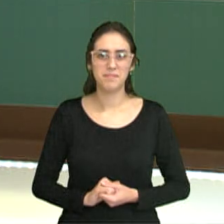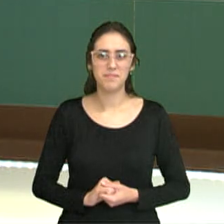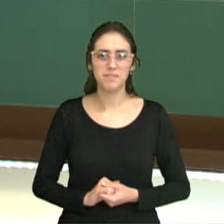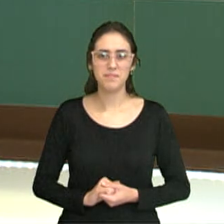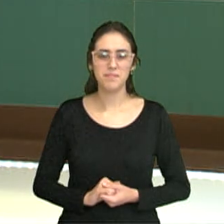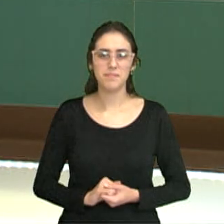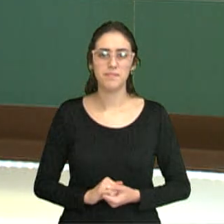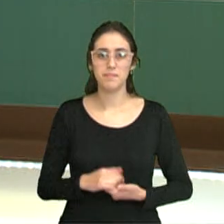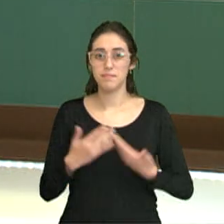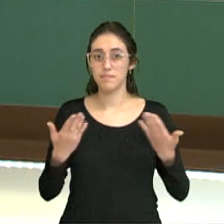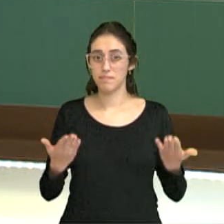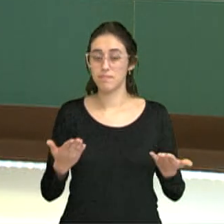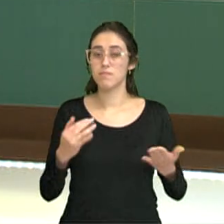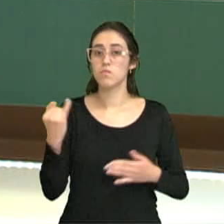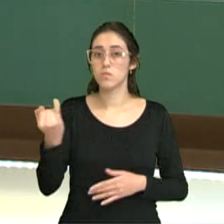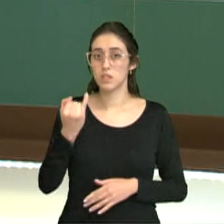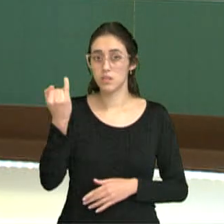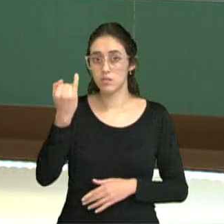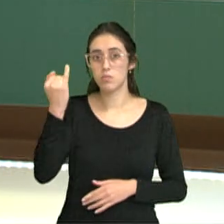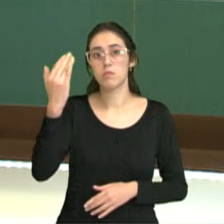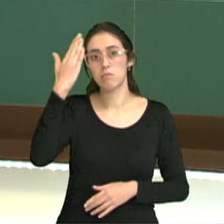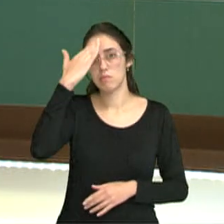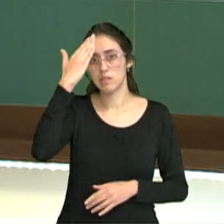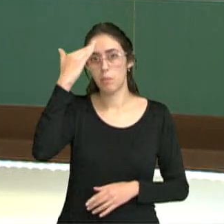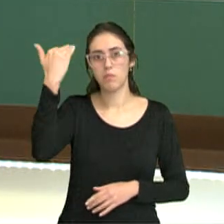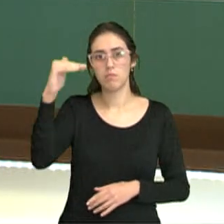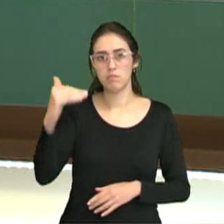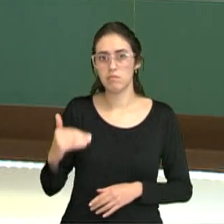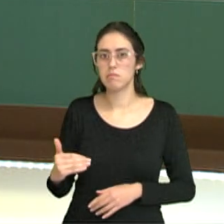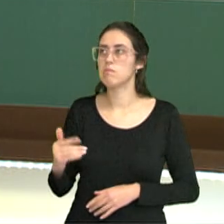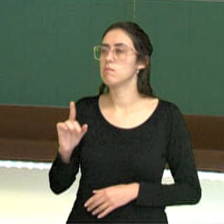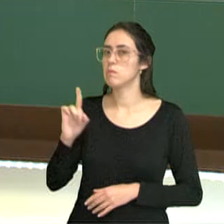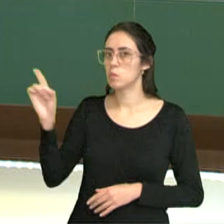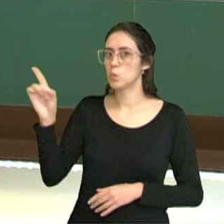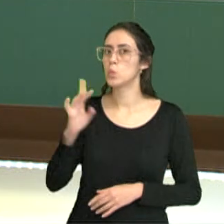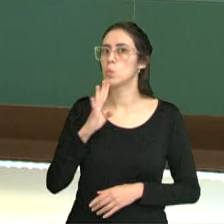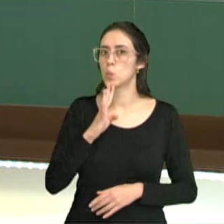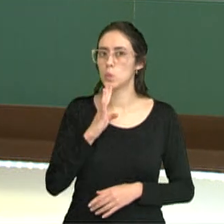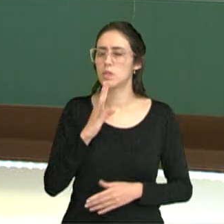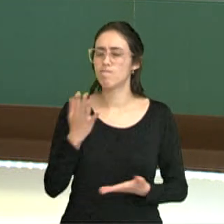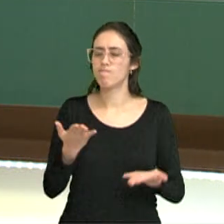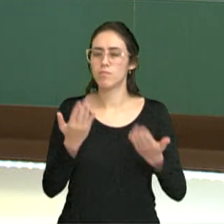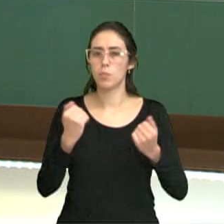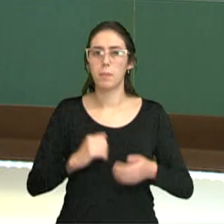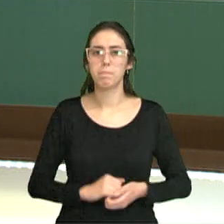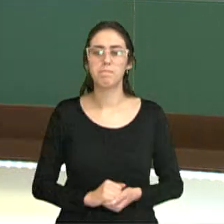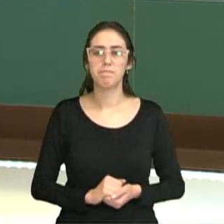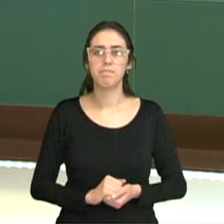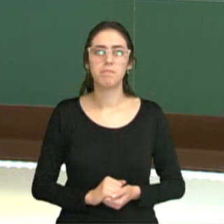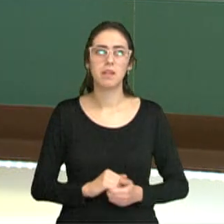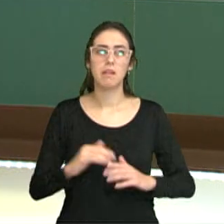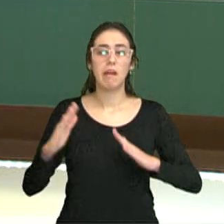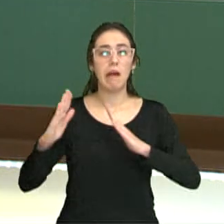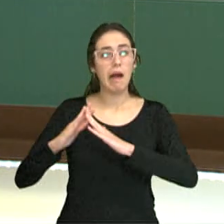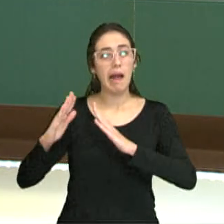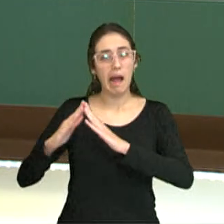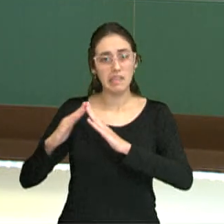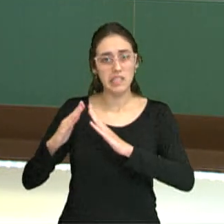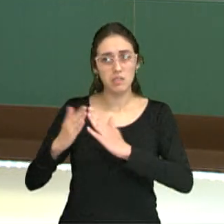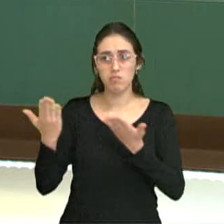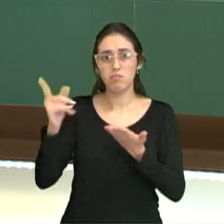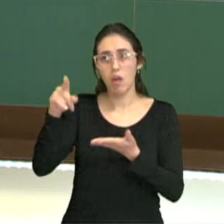Então, verificar isso facilita para a gente compreender os nossos ativos. Então, vamos lá. A casa, um bem tangível.